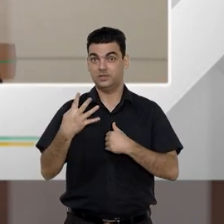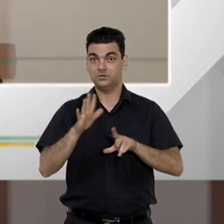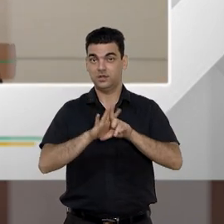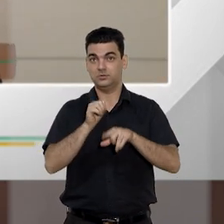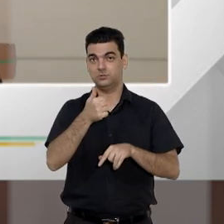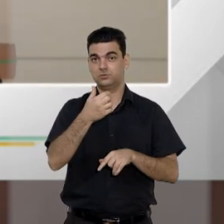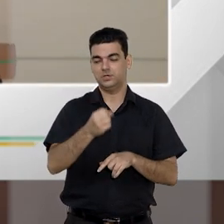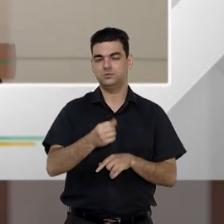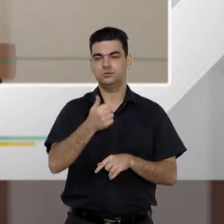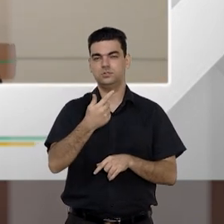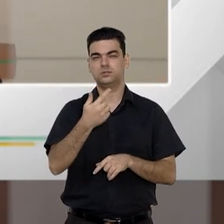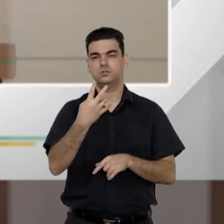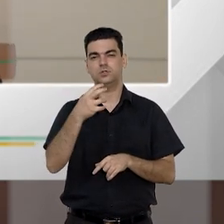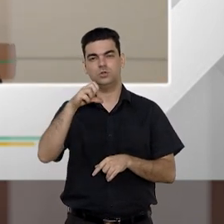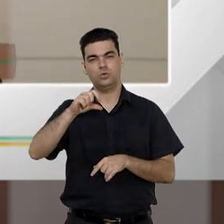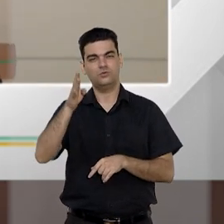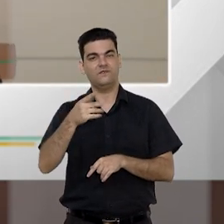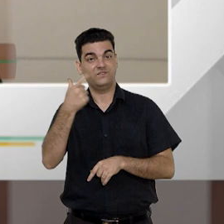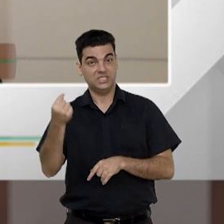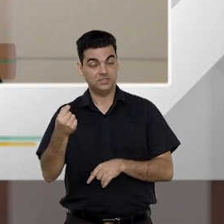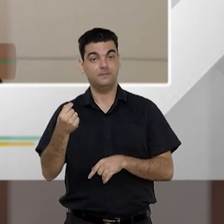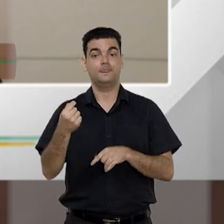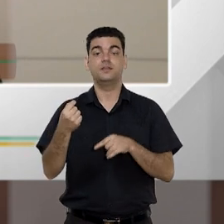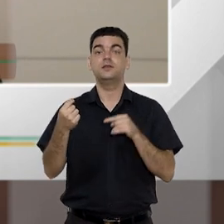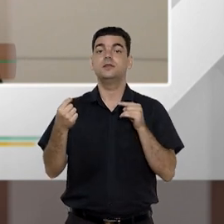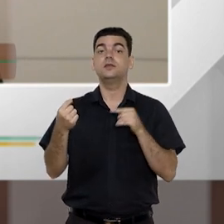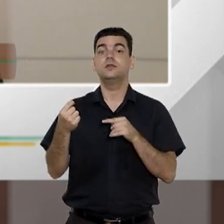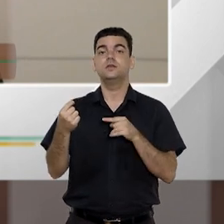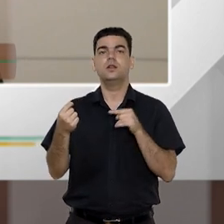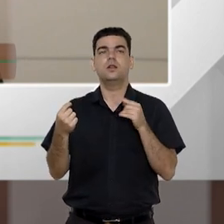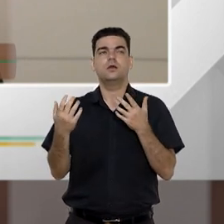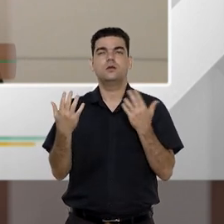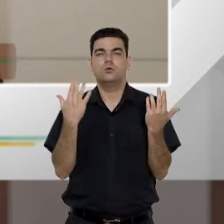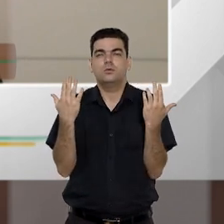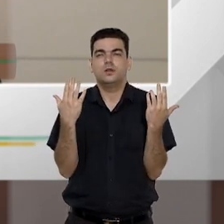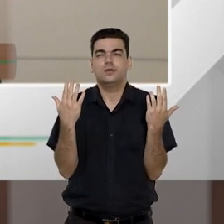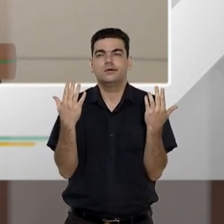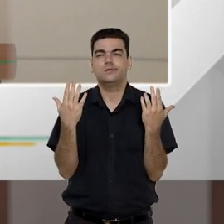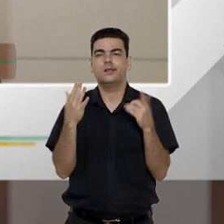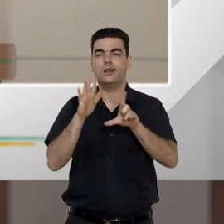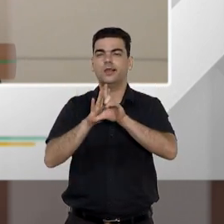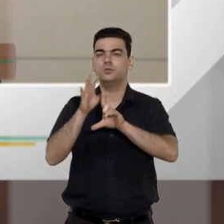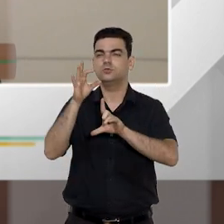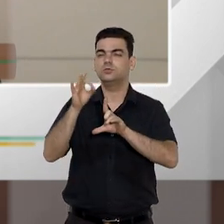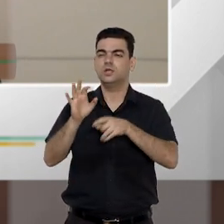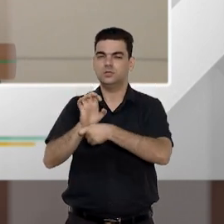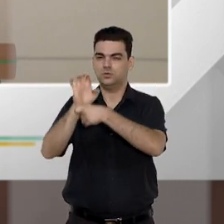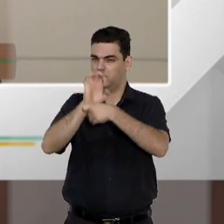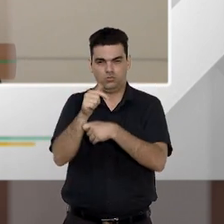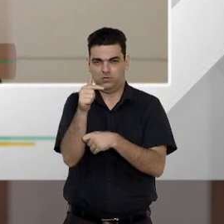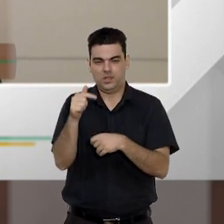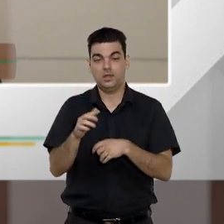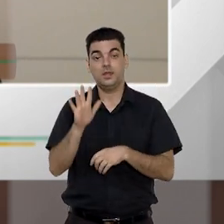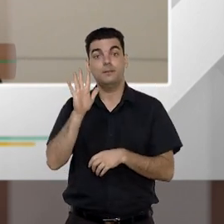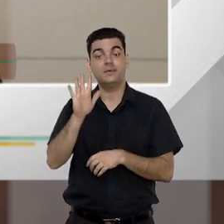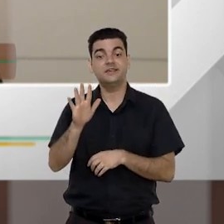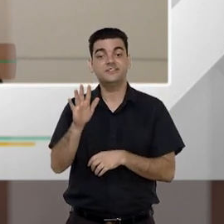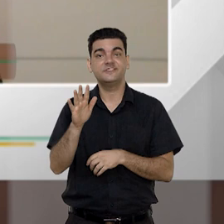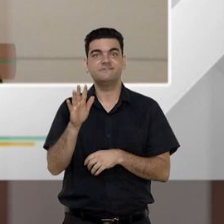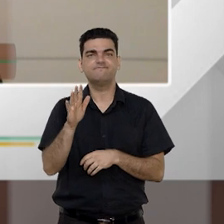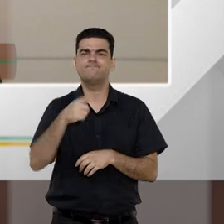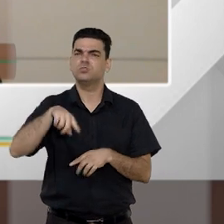artigo 14, Lei 10.259 de 2001. Não existe, portanto, na Lei do Juizado